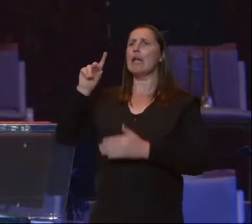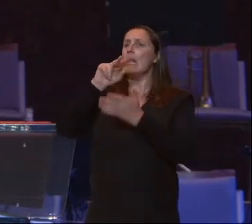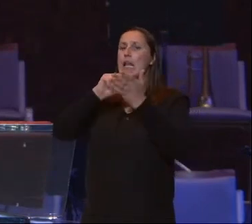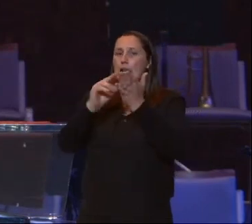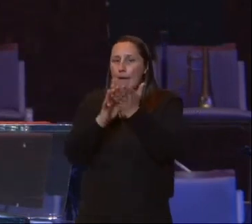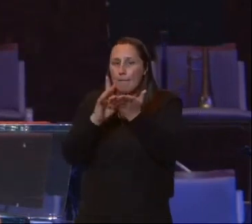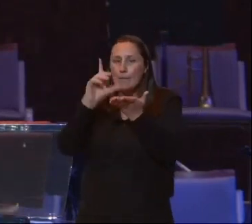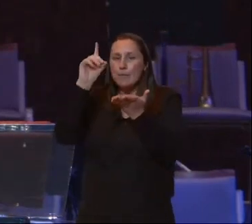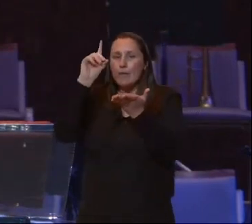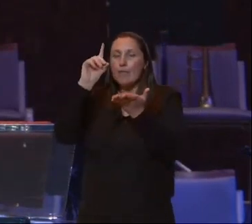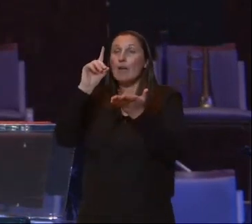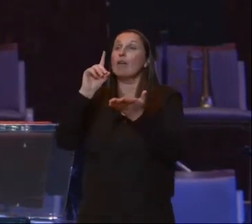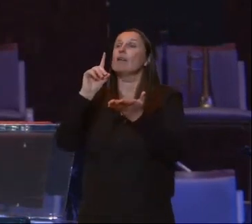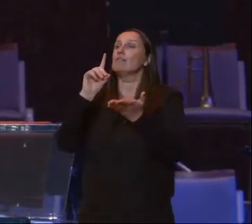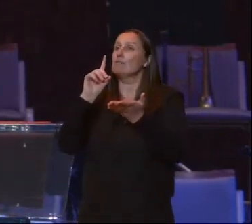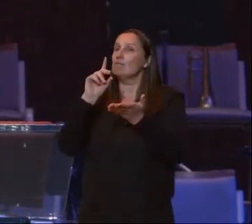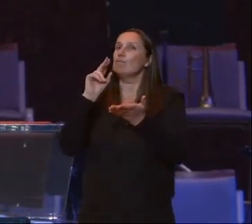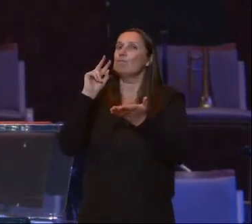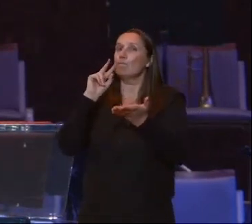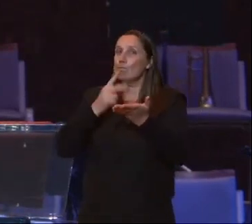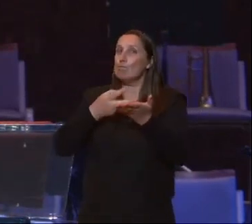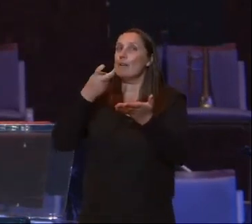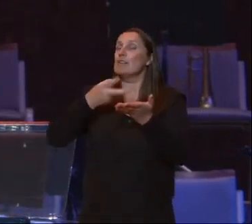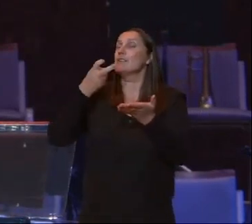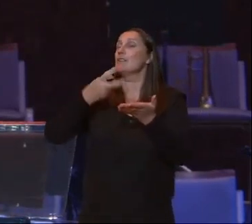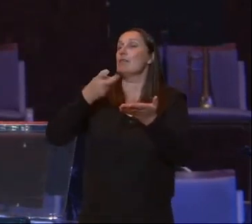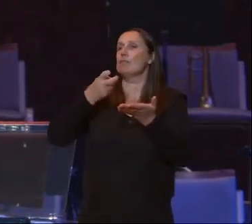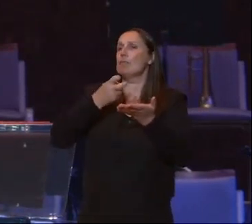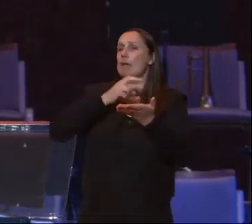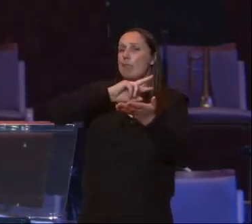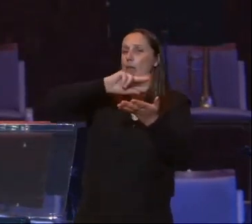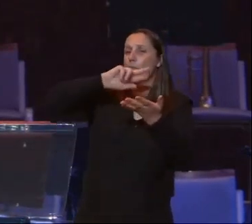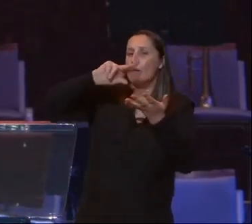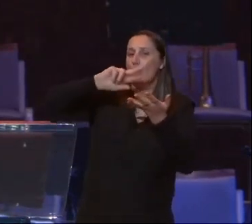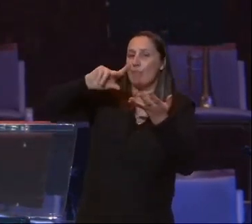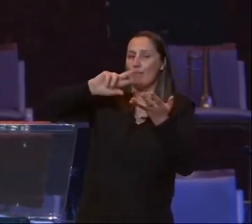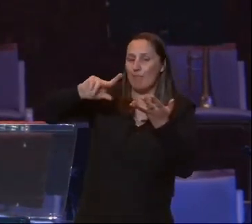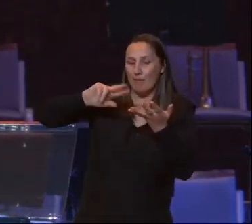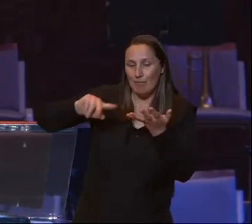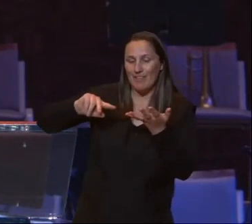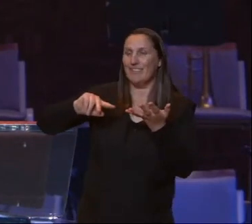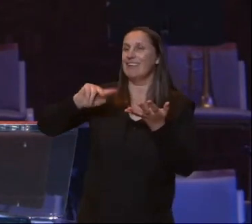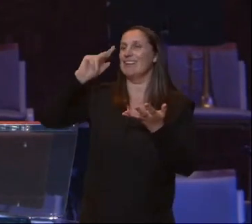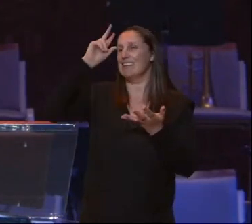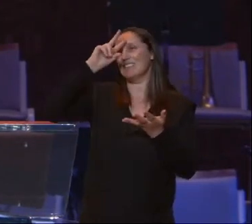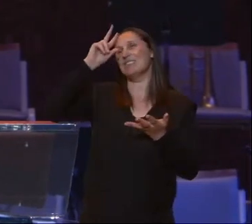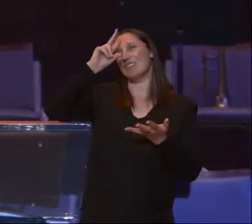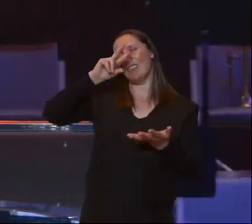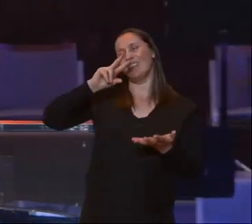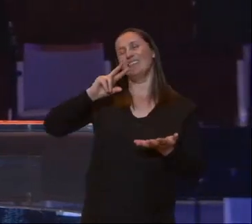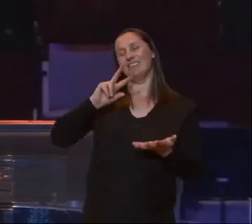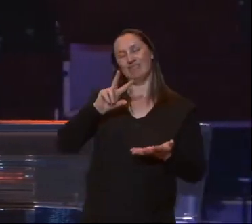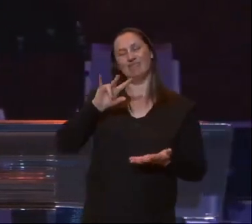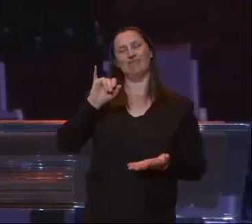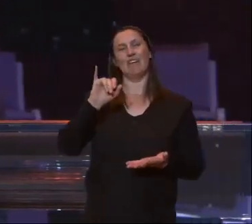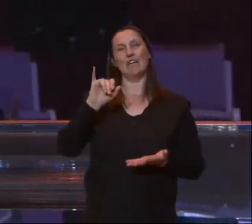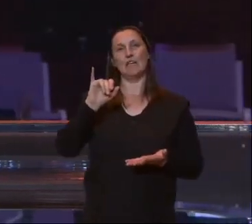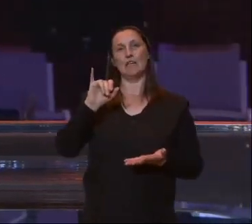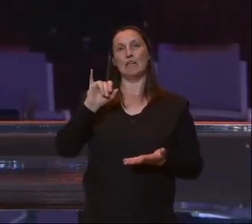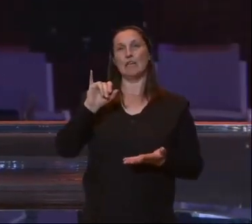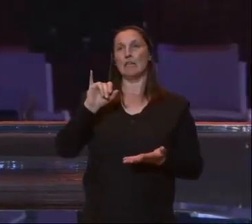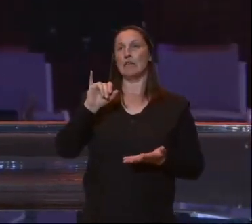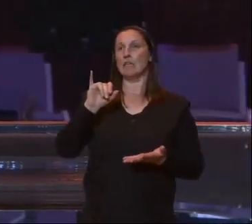vai ver inúmeras histórias de pessoas que se sentiram exatamente assim. Foi exatamente esse o sentimento